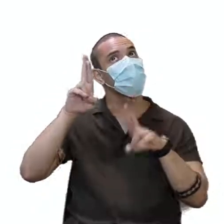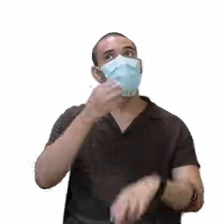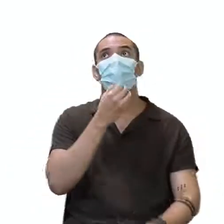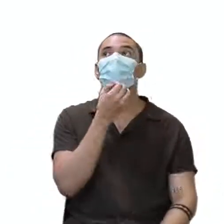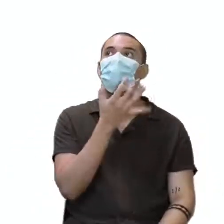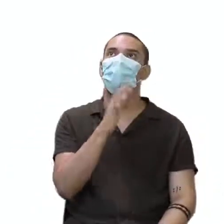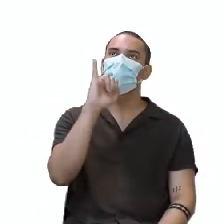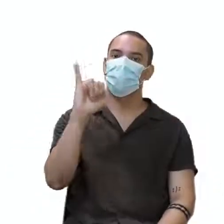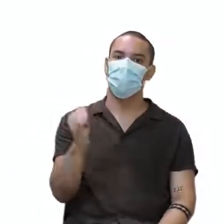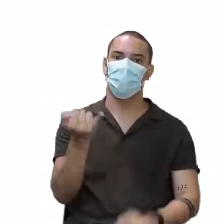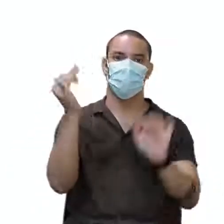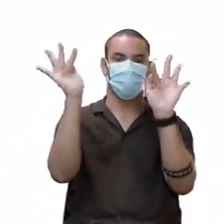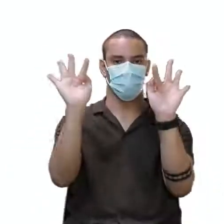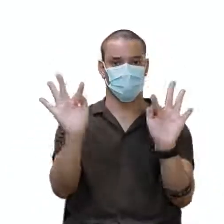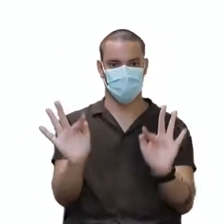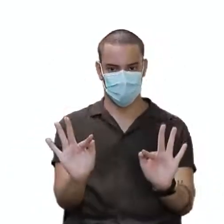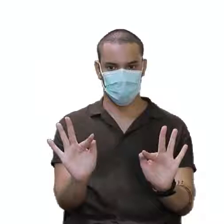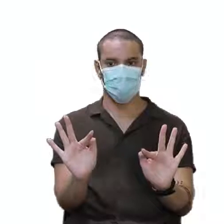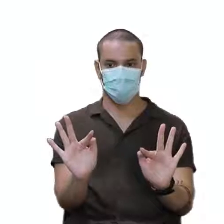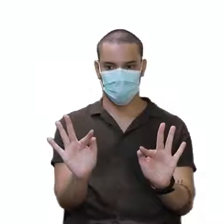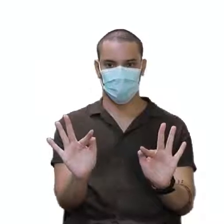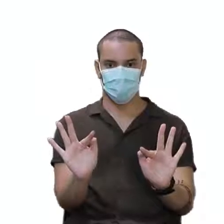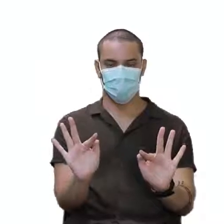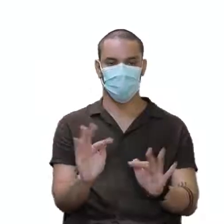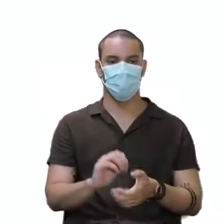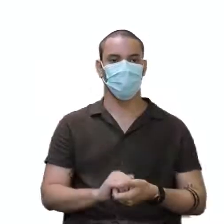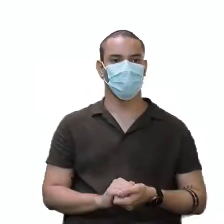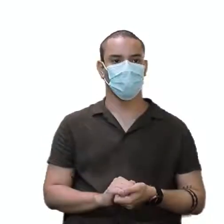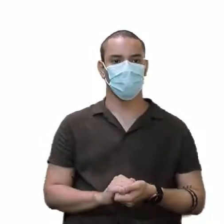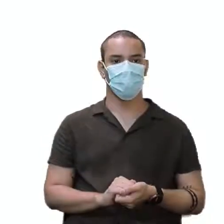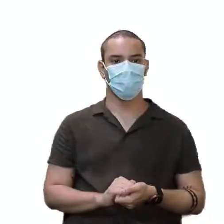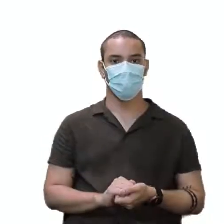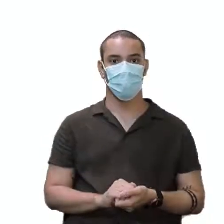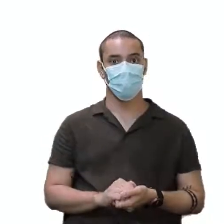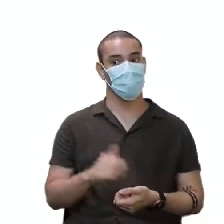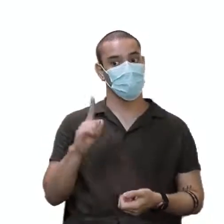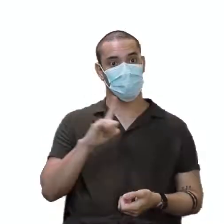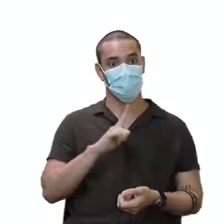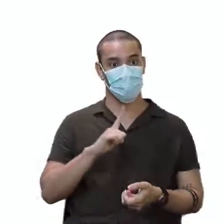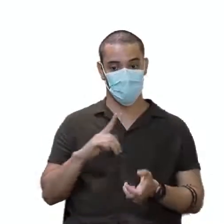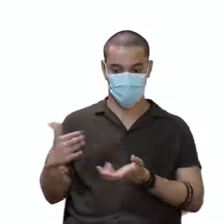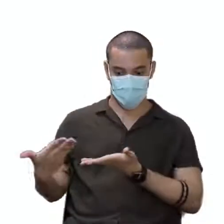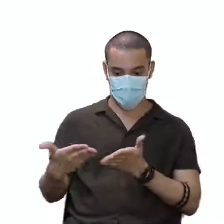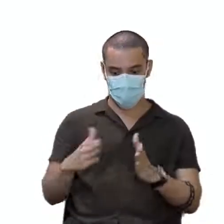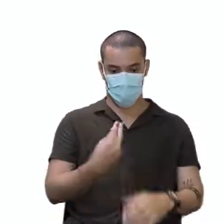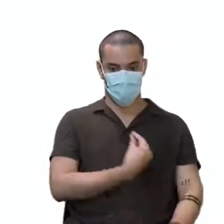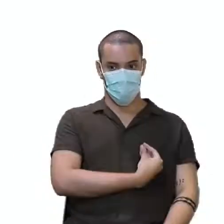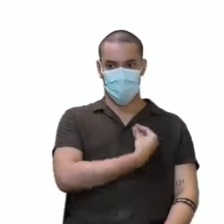que seja feliz nas escolhas que fizer, tá? Seja uma carreira